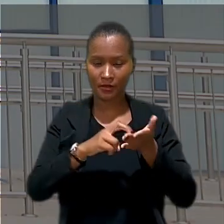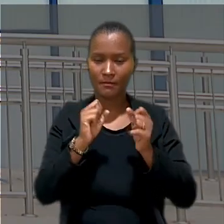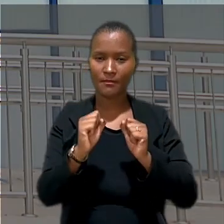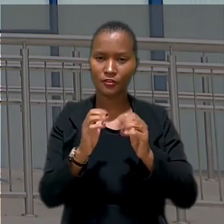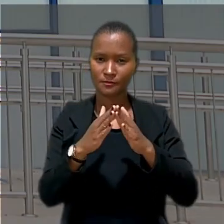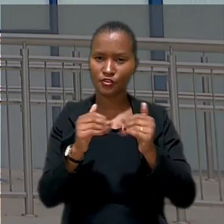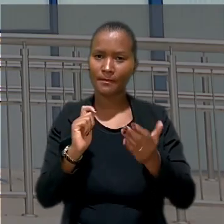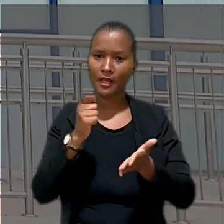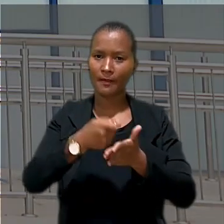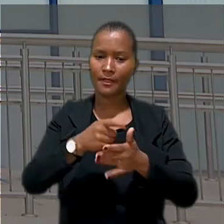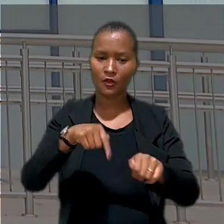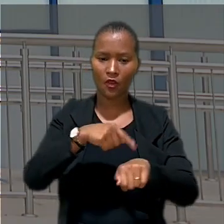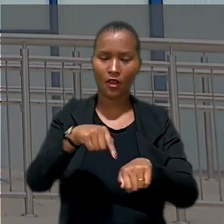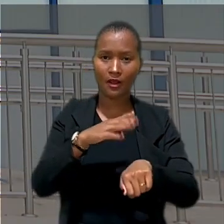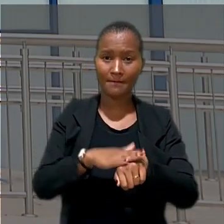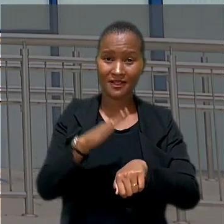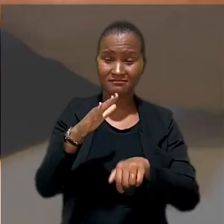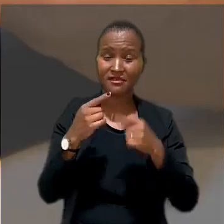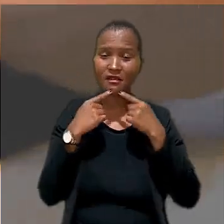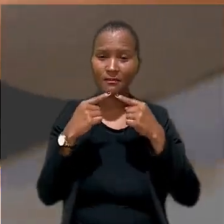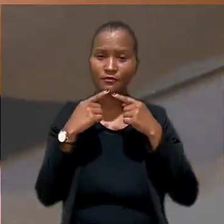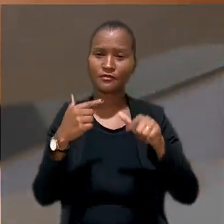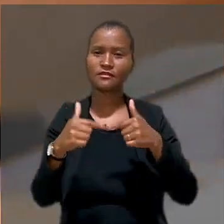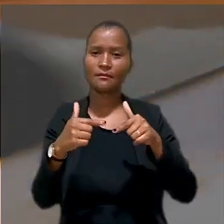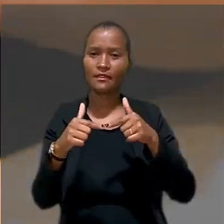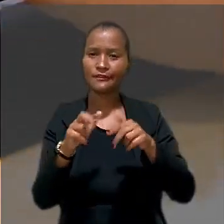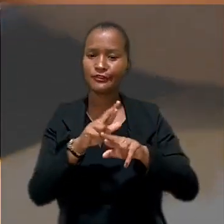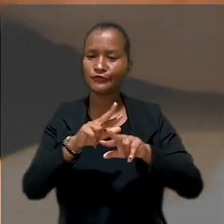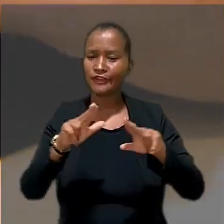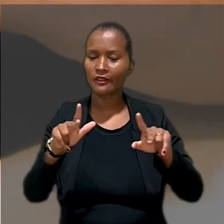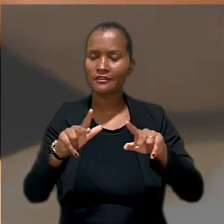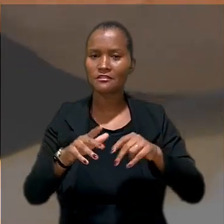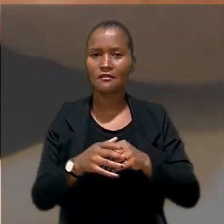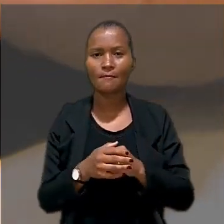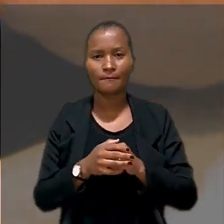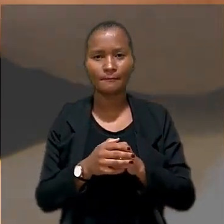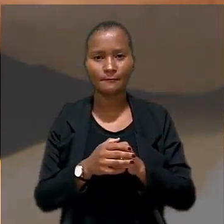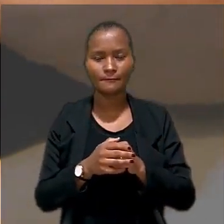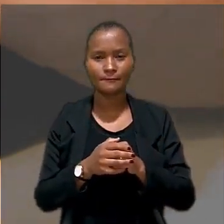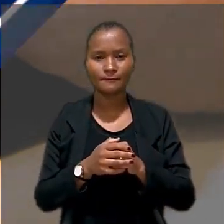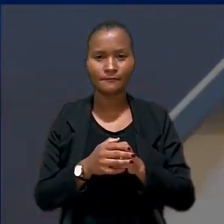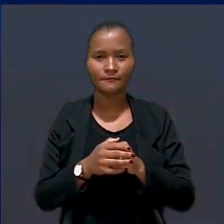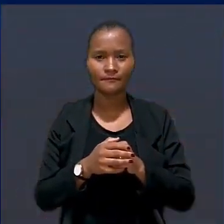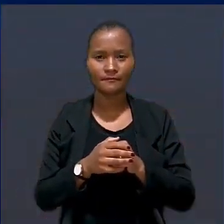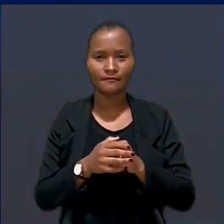Bancário pode solicitar o pagamento de horas extras em reclamações trabalhistas diferentes.